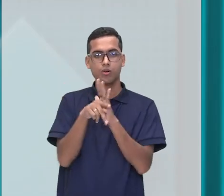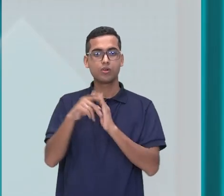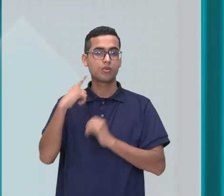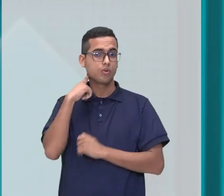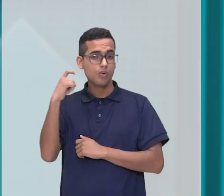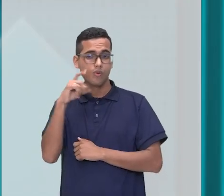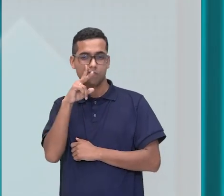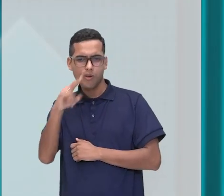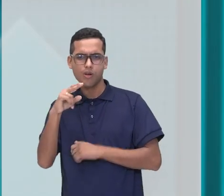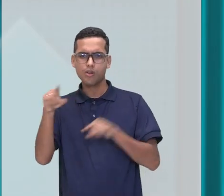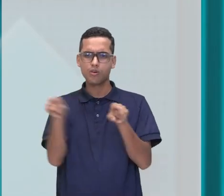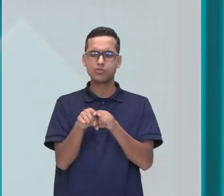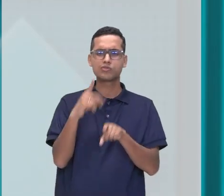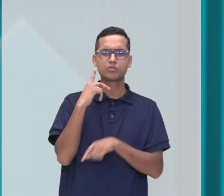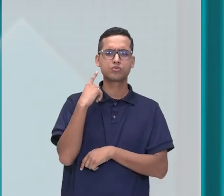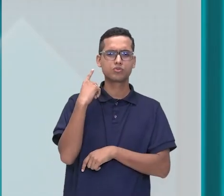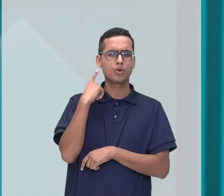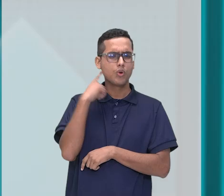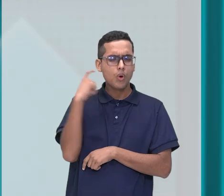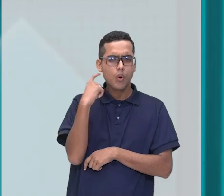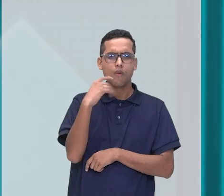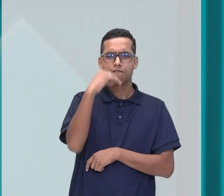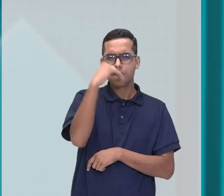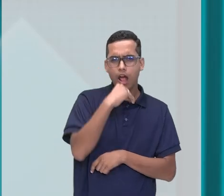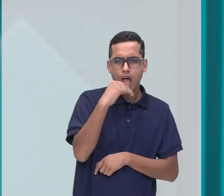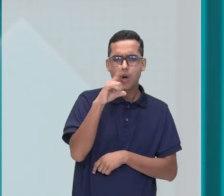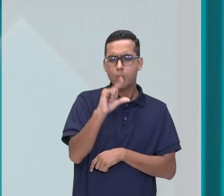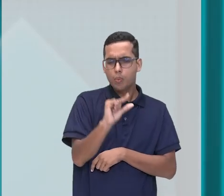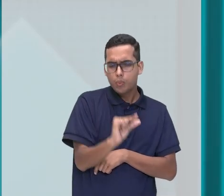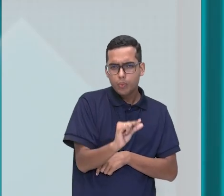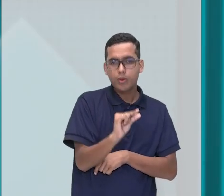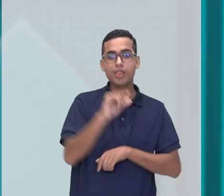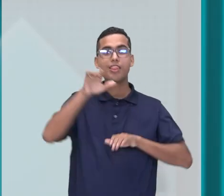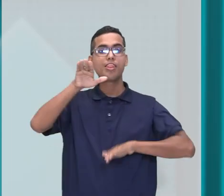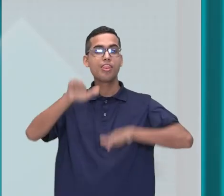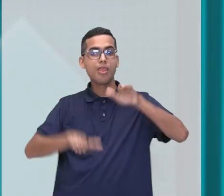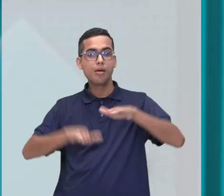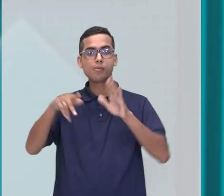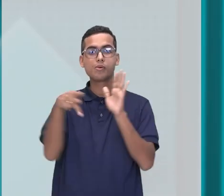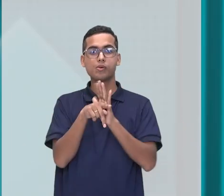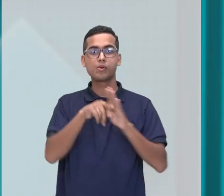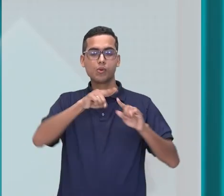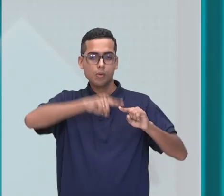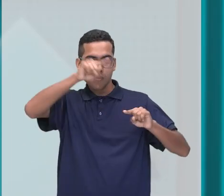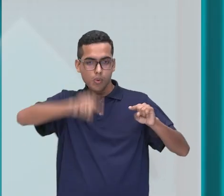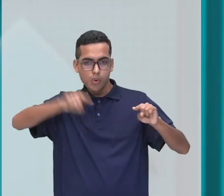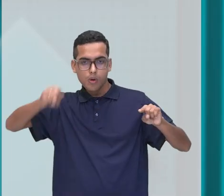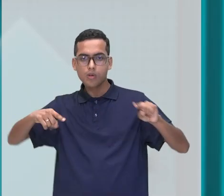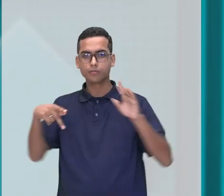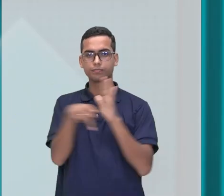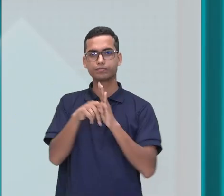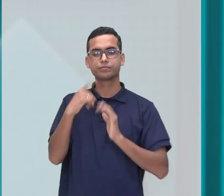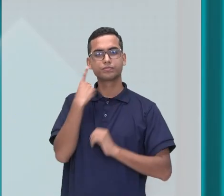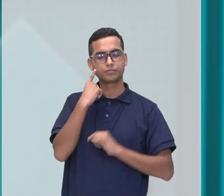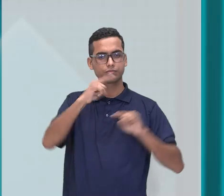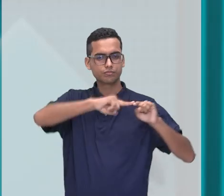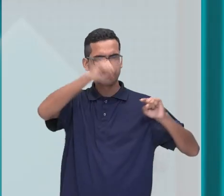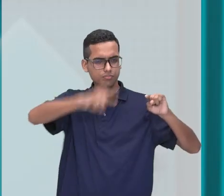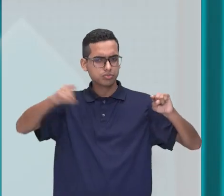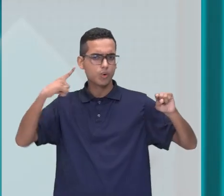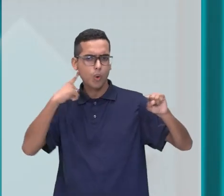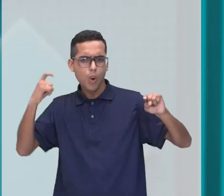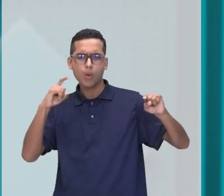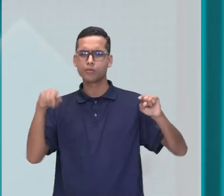fortes e som fraco. Isso depende do que? Da amplitude da onda sonora, como nós